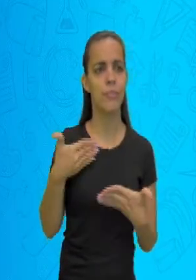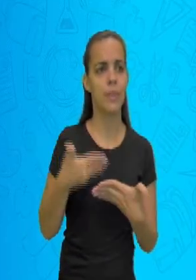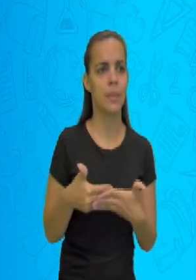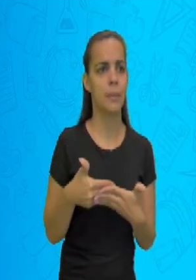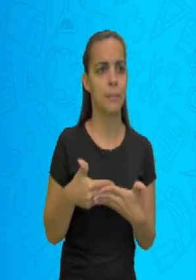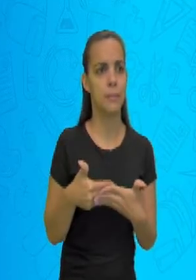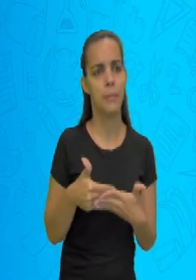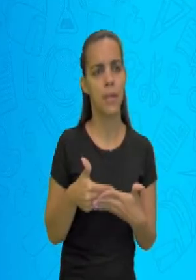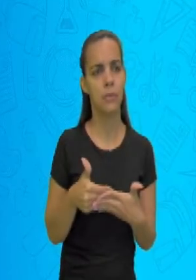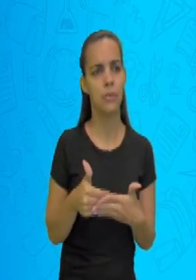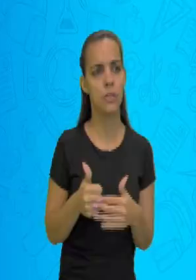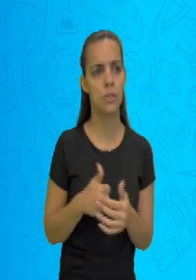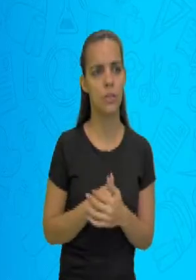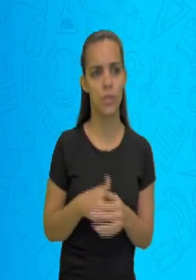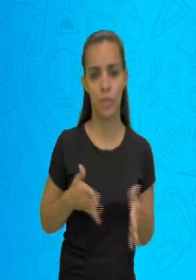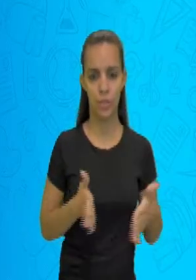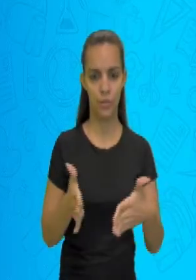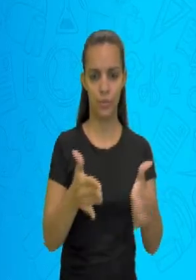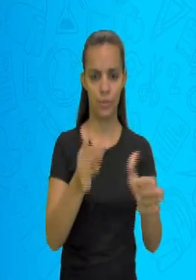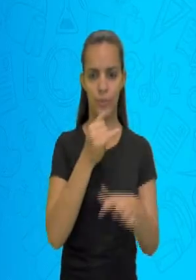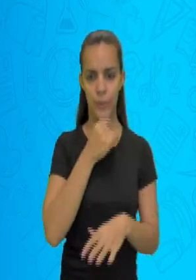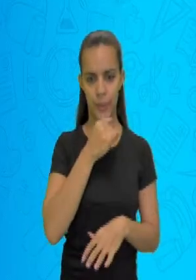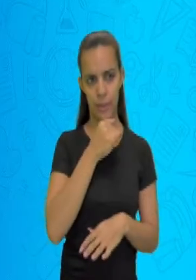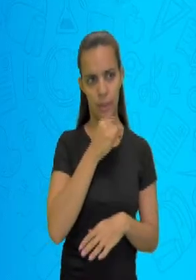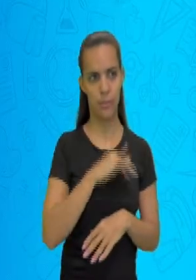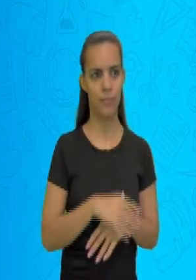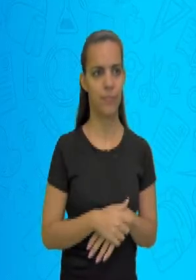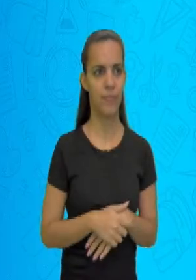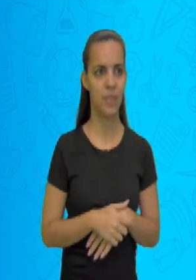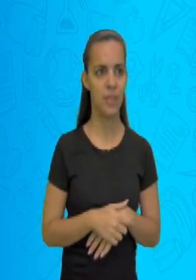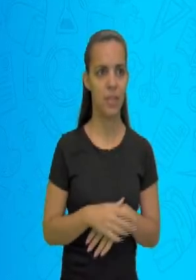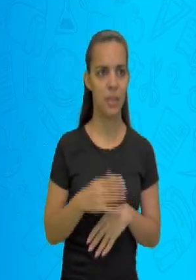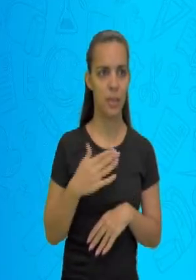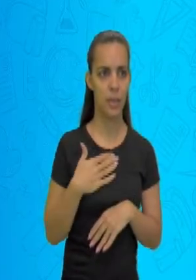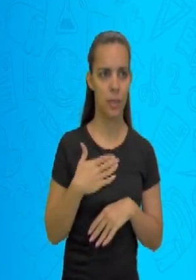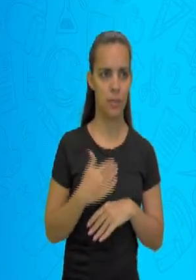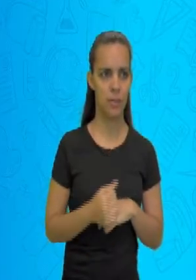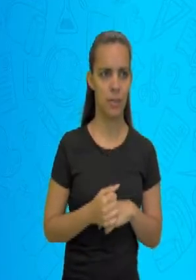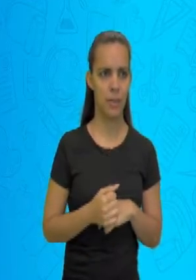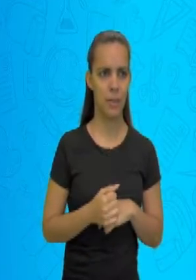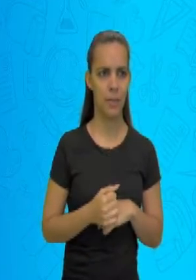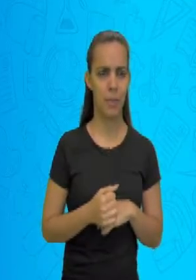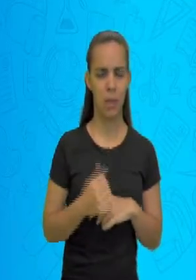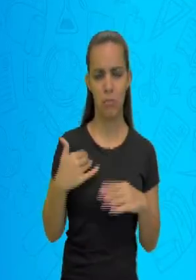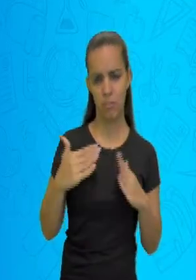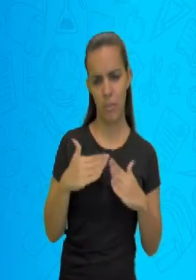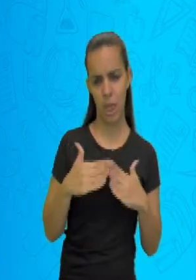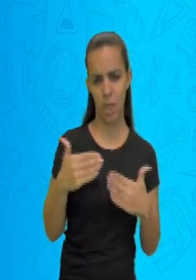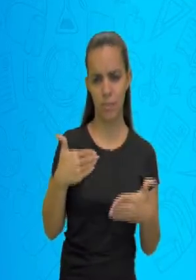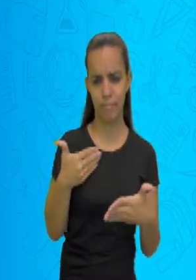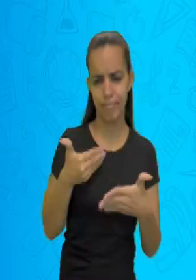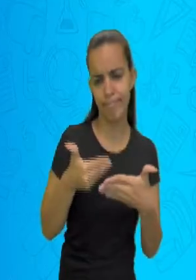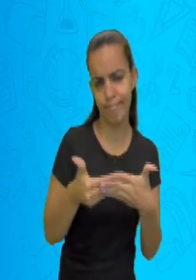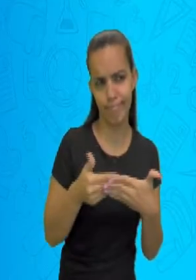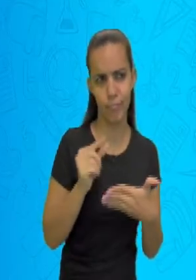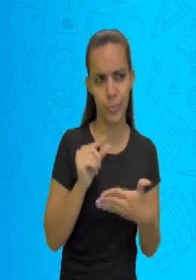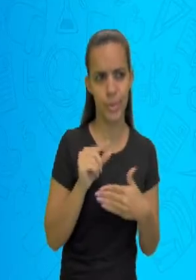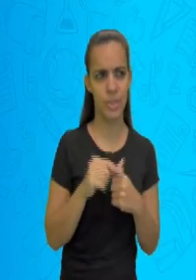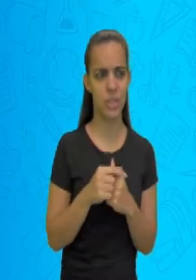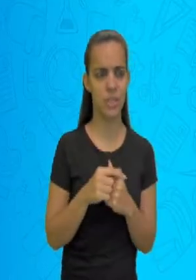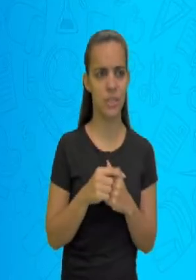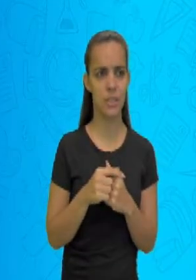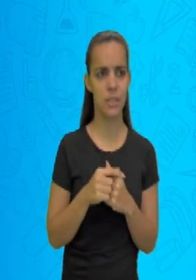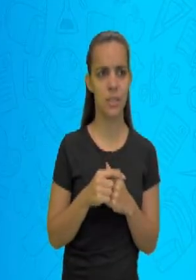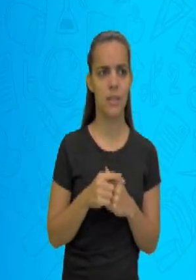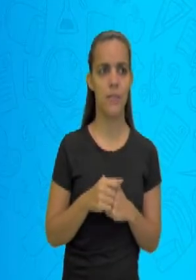de rios, por exemplo. A minha casa vai ficar um pouco mais próxima do rio. Então, eu preciso fazer